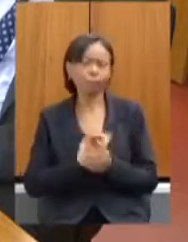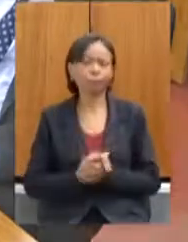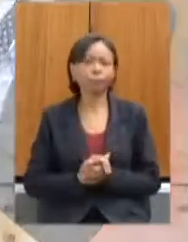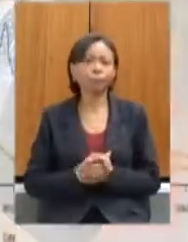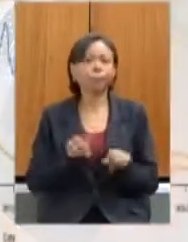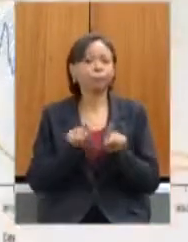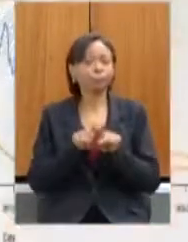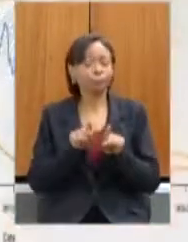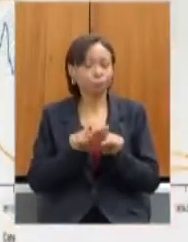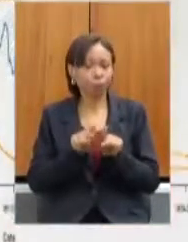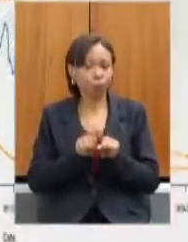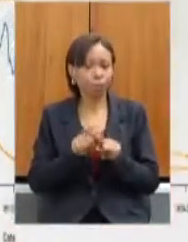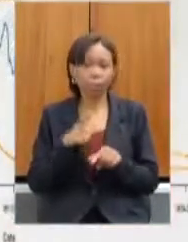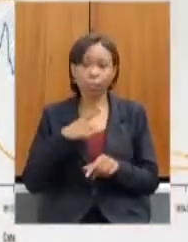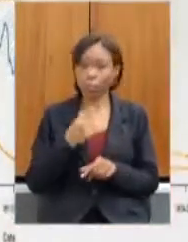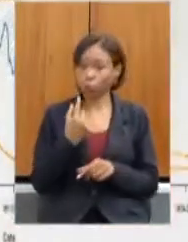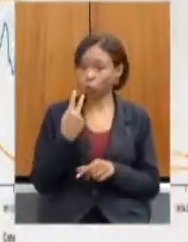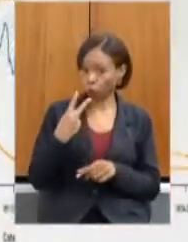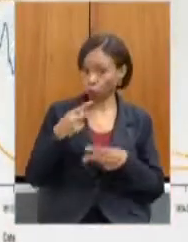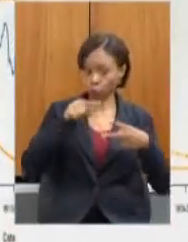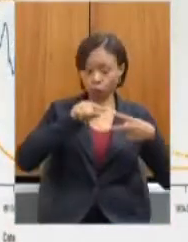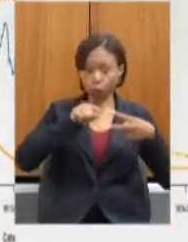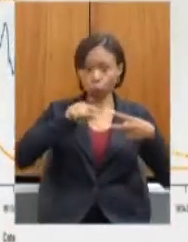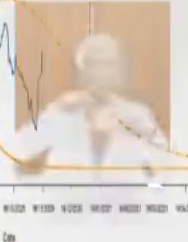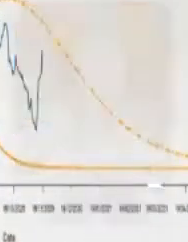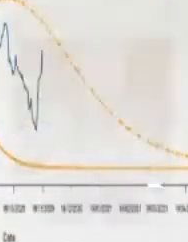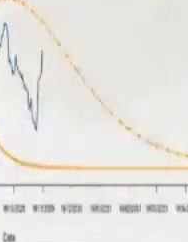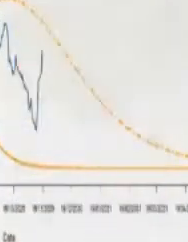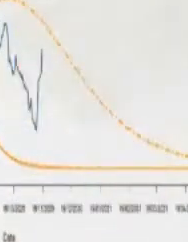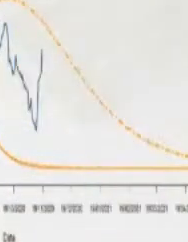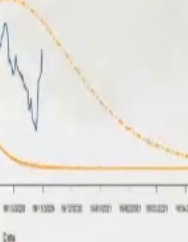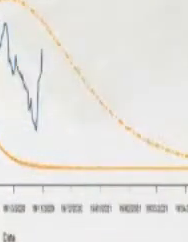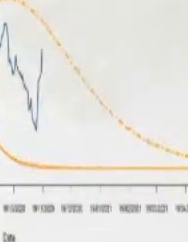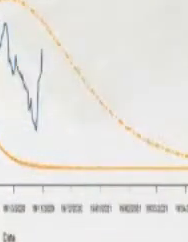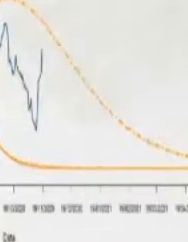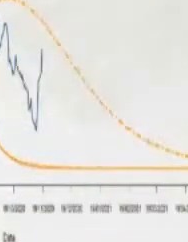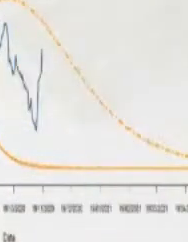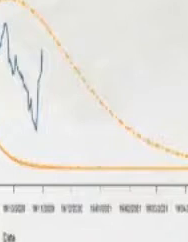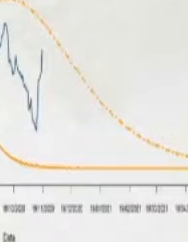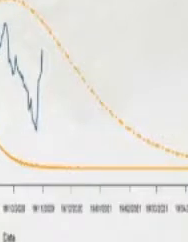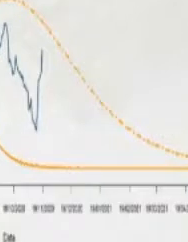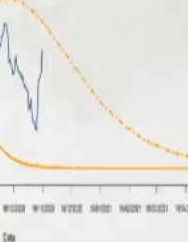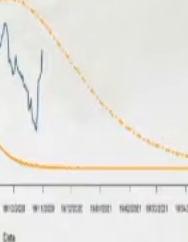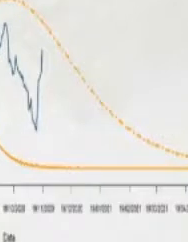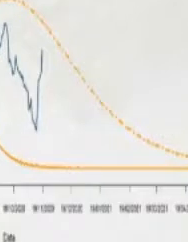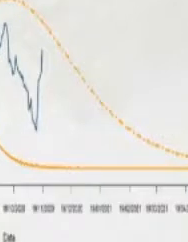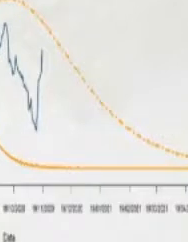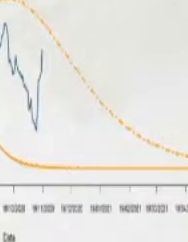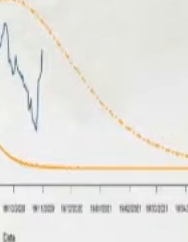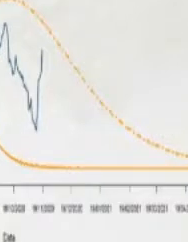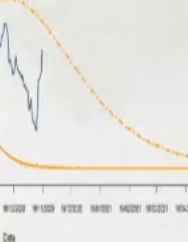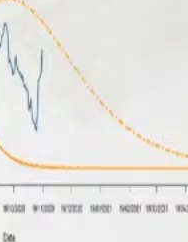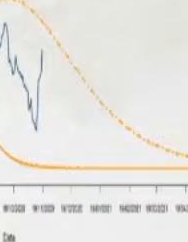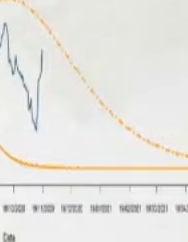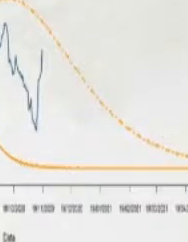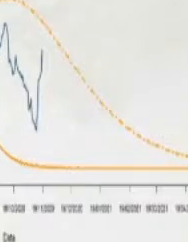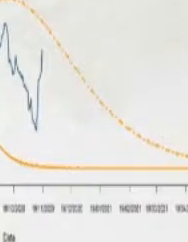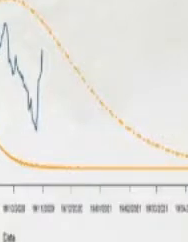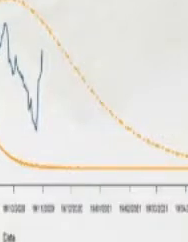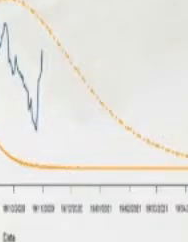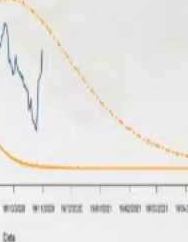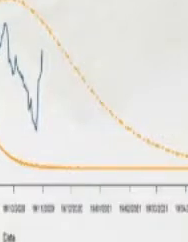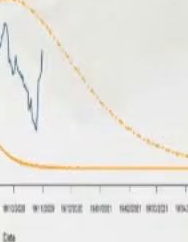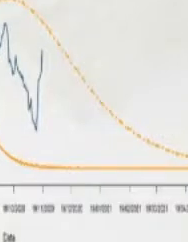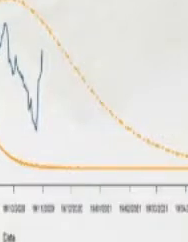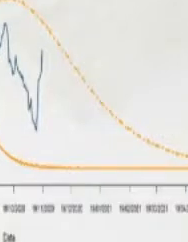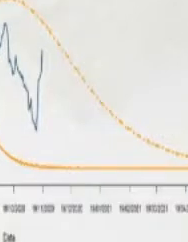ovos Nós temos duas Cubas de projeção que nós acompanhamos em azul é o que nós estamos medindo né Nós vemos